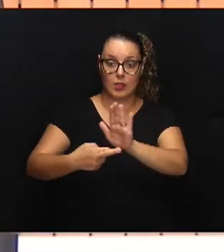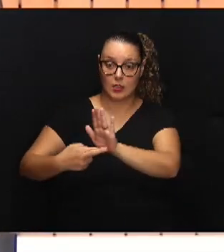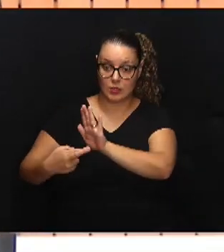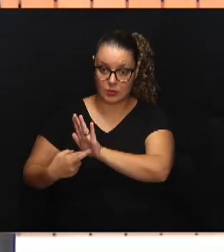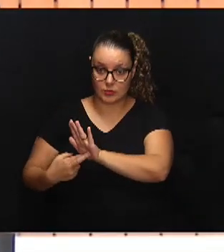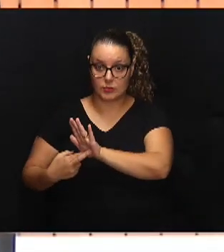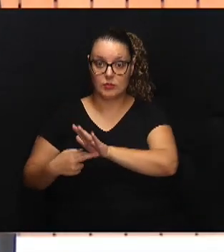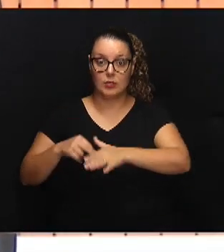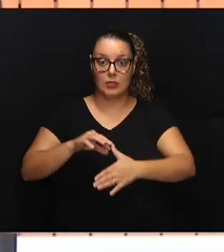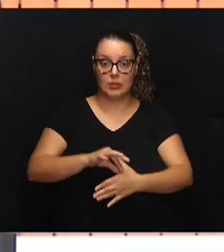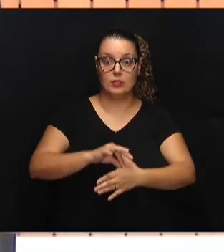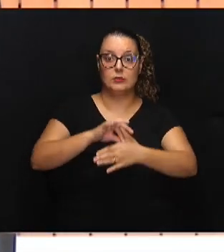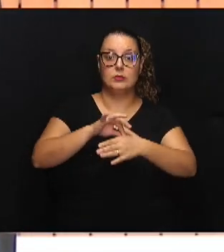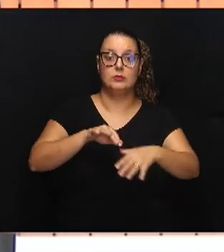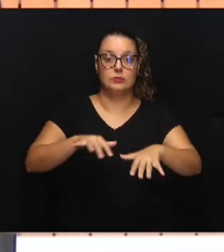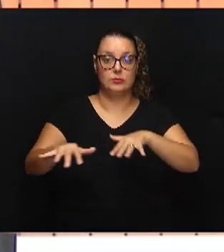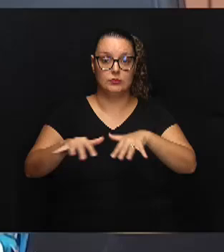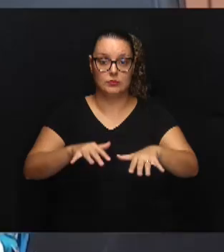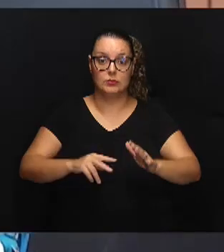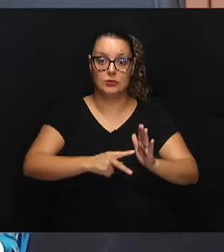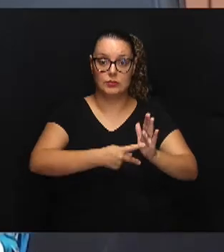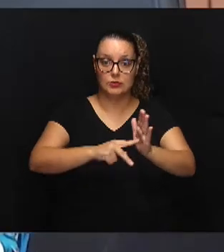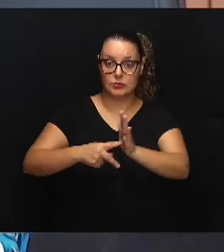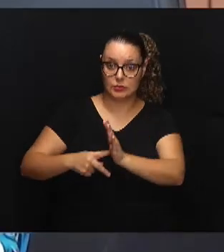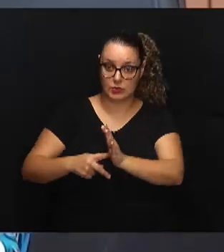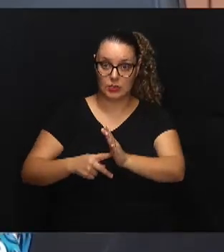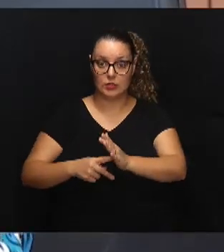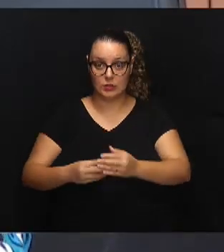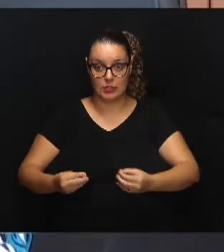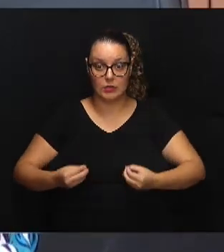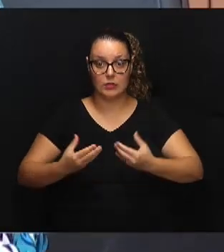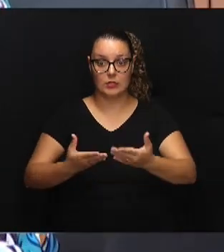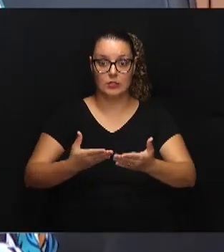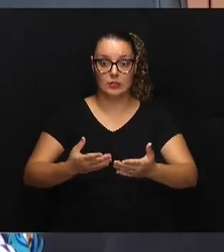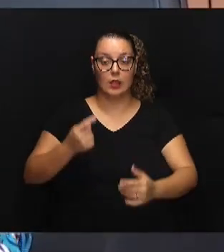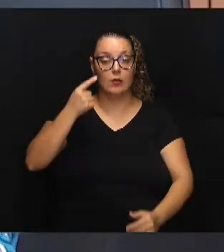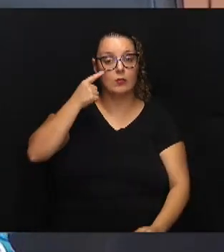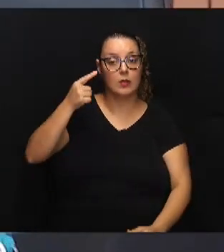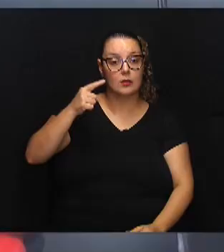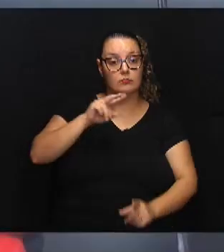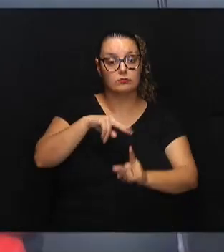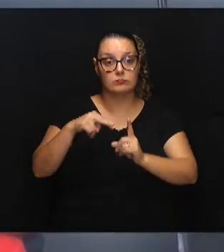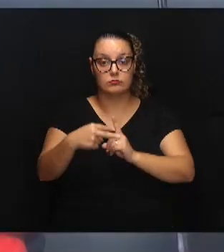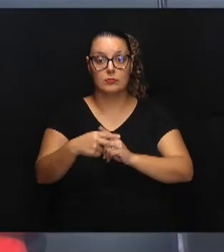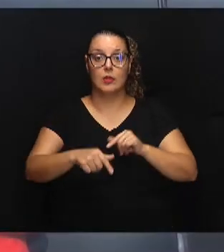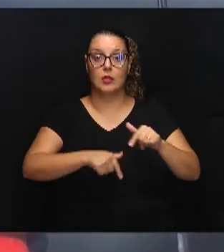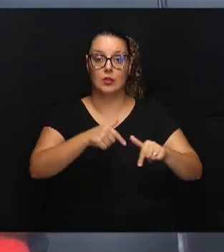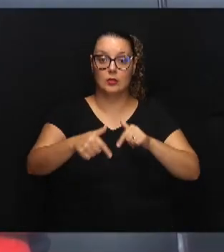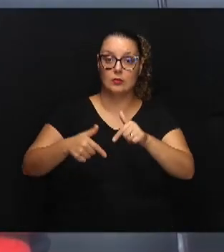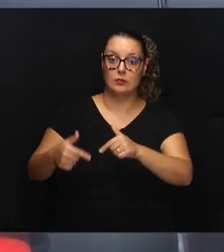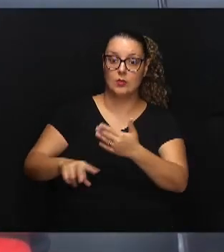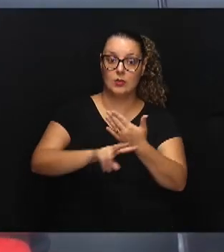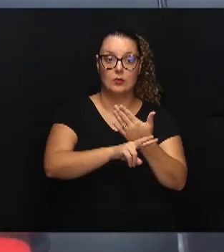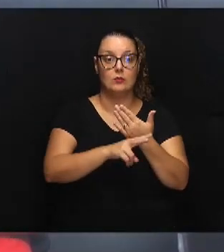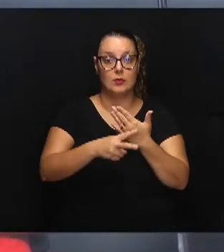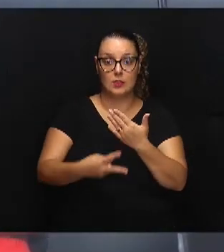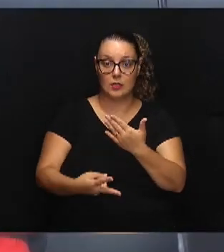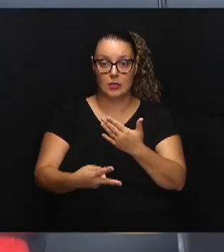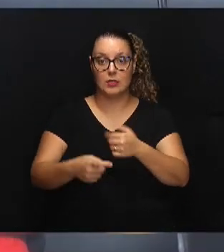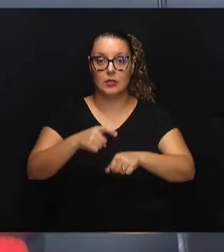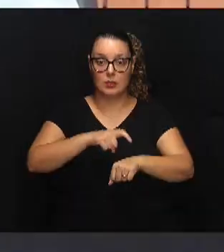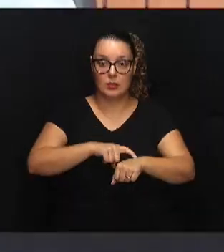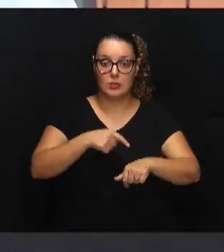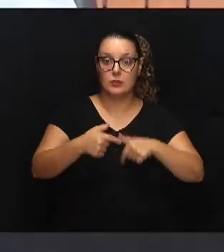e lideranças do movimento sindical, que trouxeram a perspectiva dos trabalhadores sobre os efeitos da carga